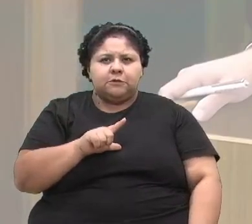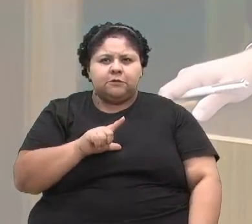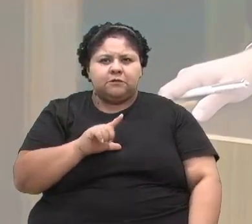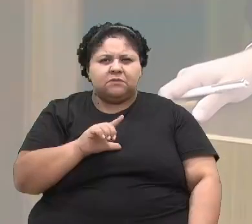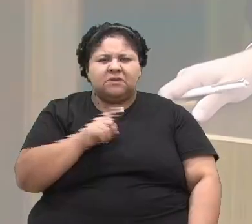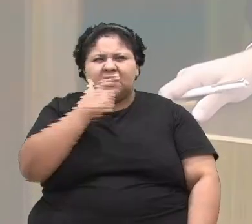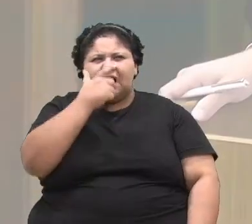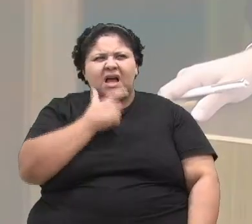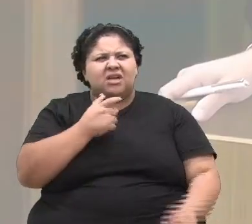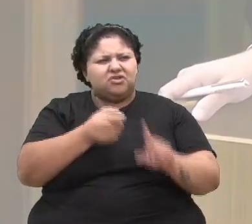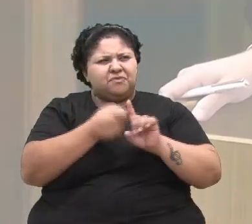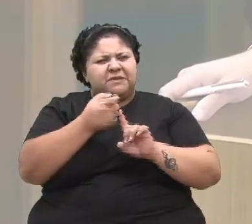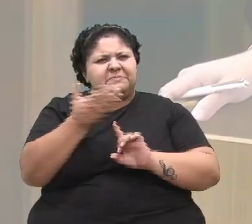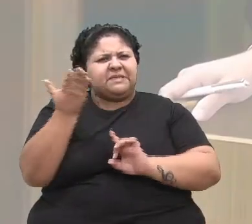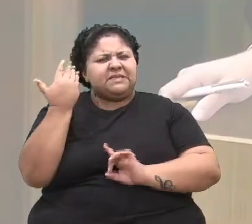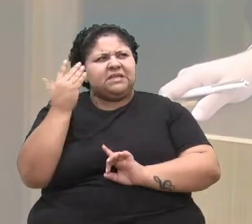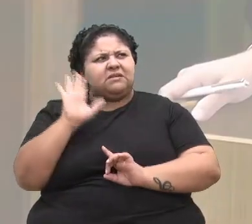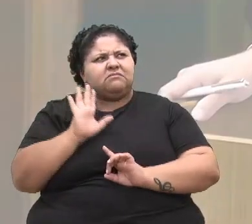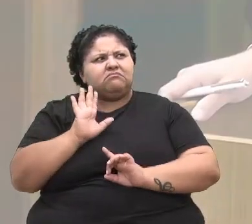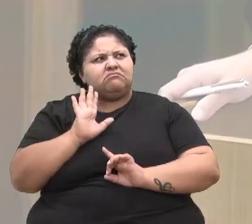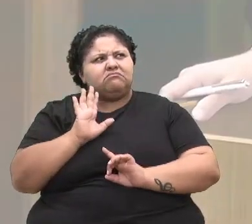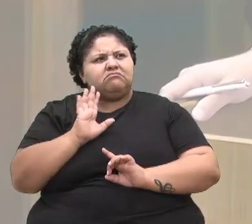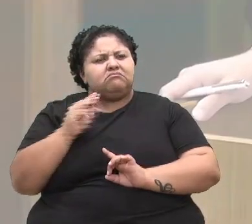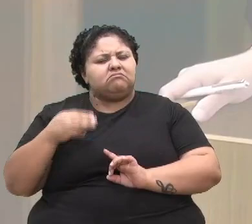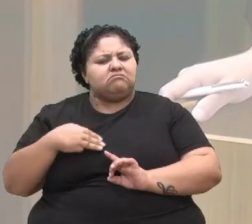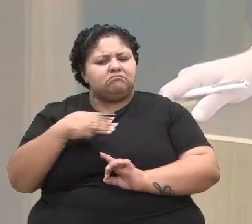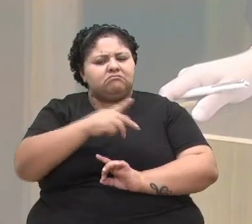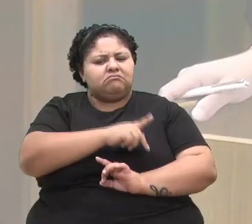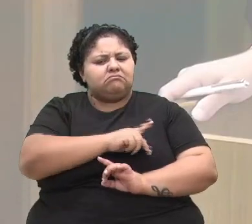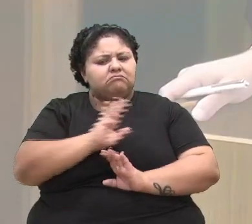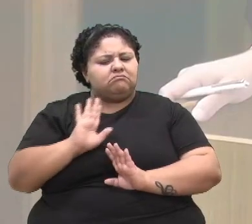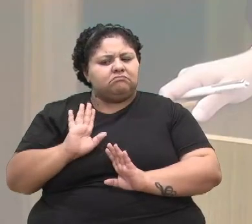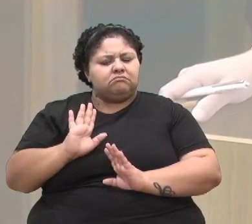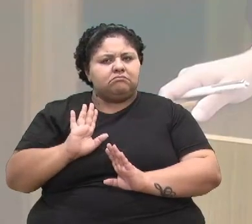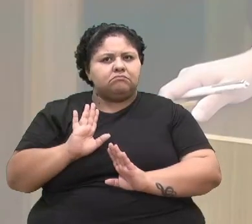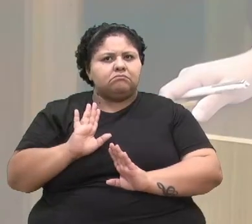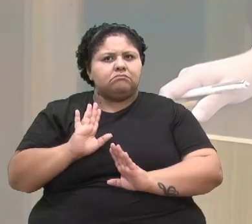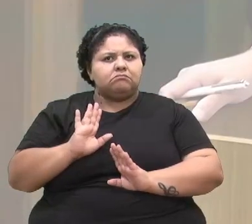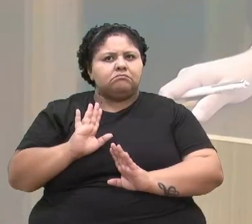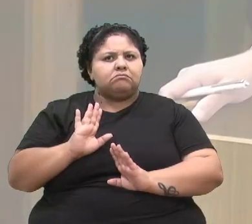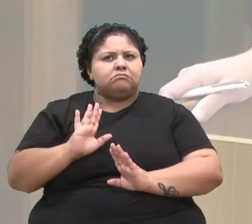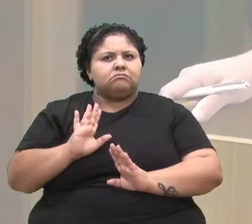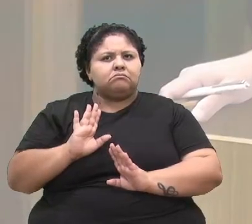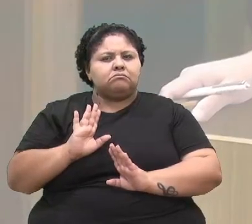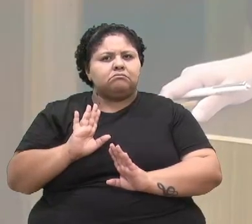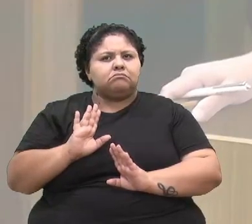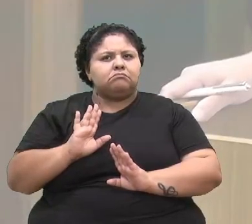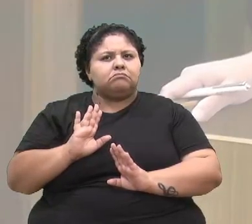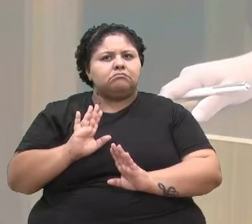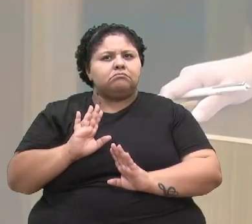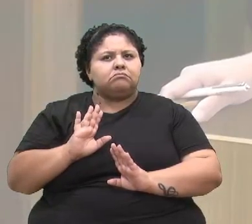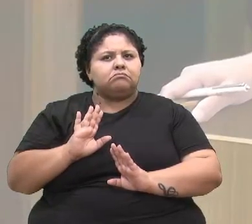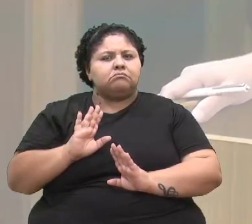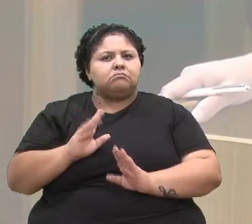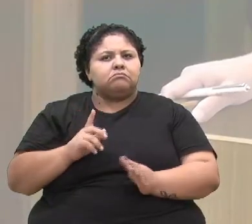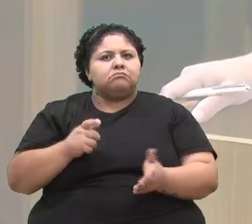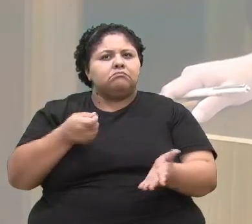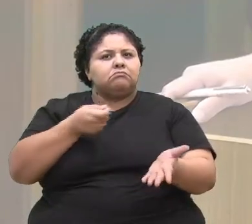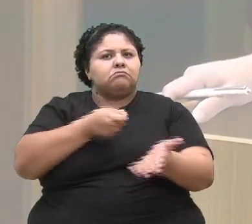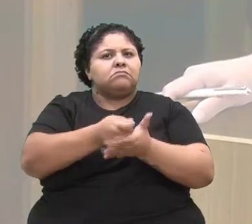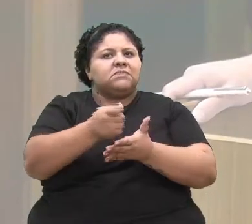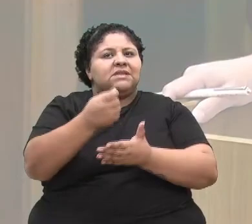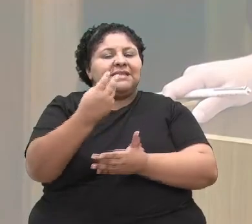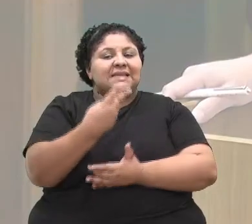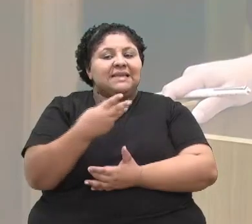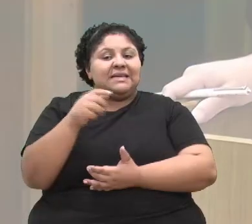acho que o mês passado, pelo Ministério Público, posto para o município comprar 3.000 vagas